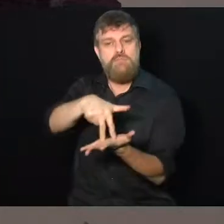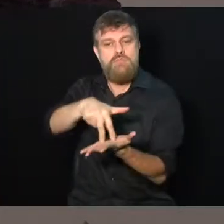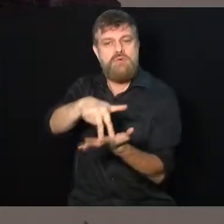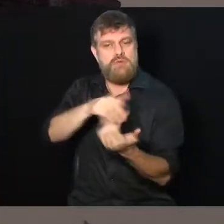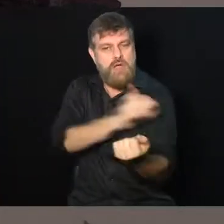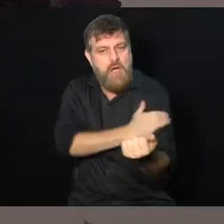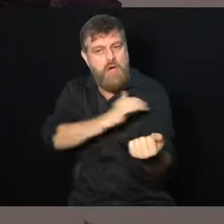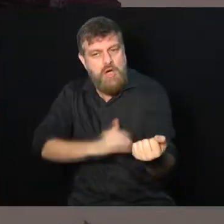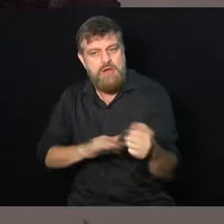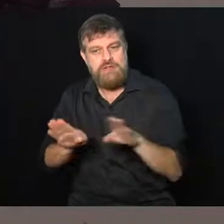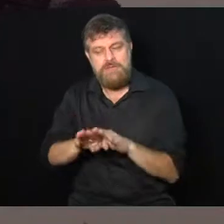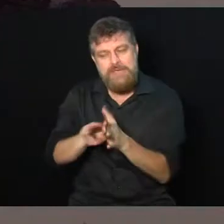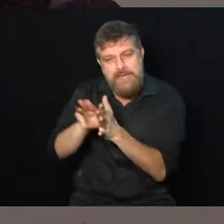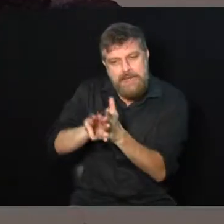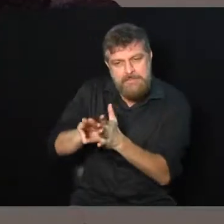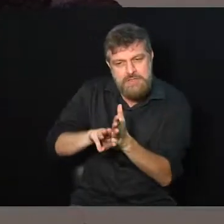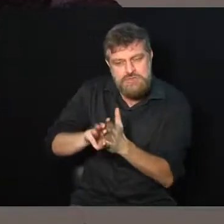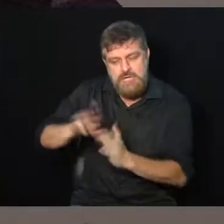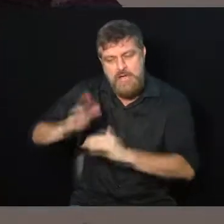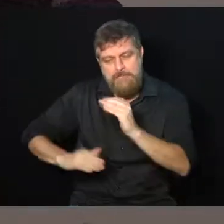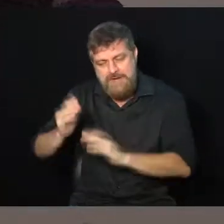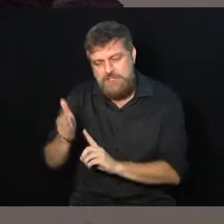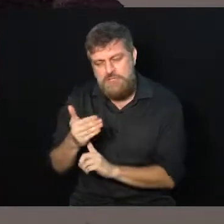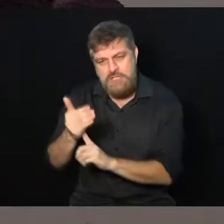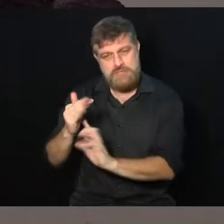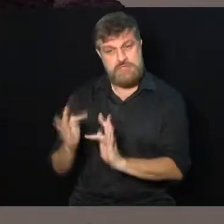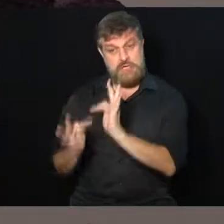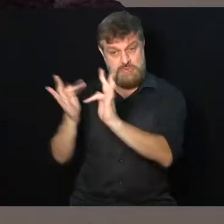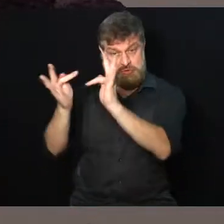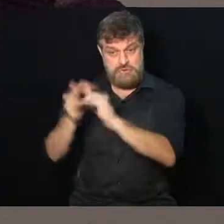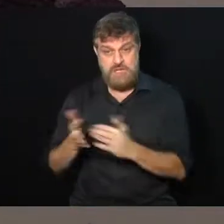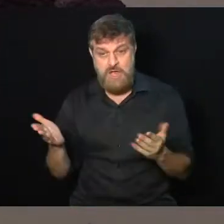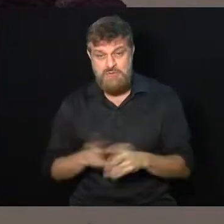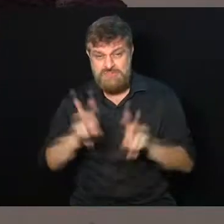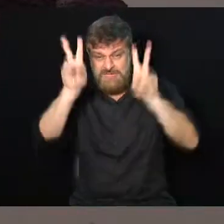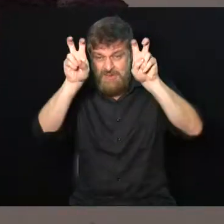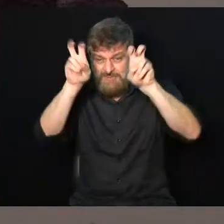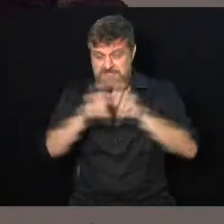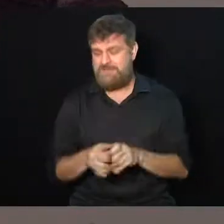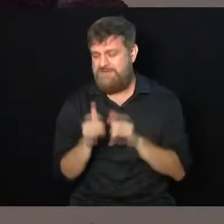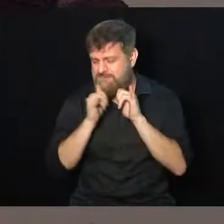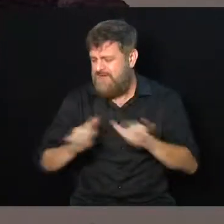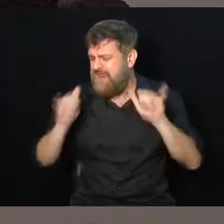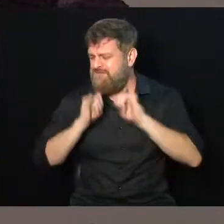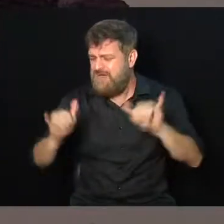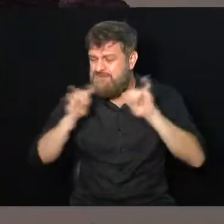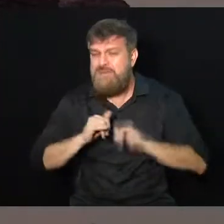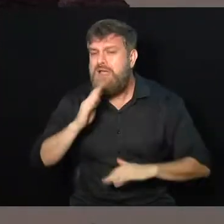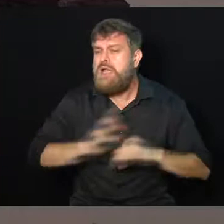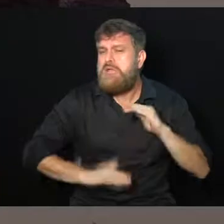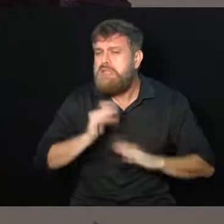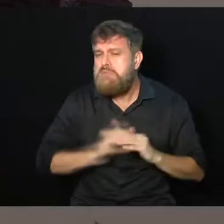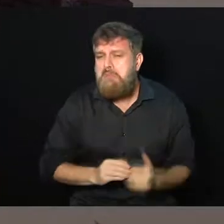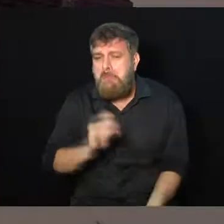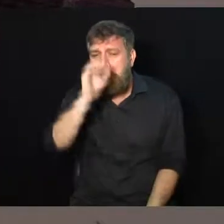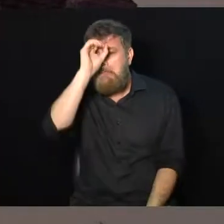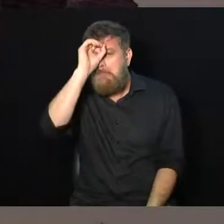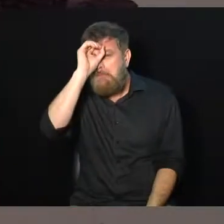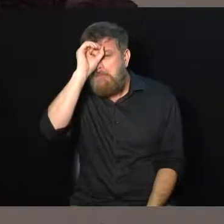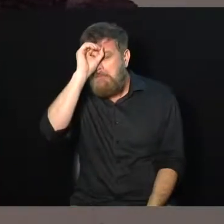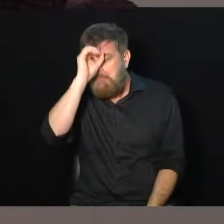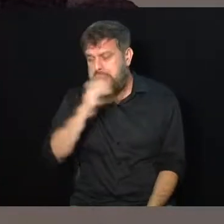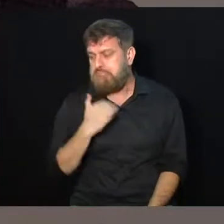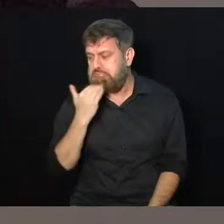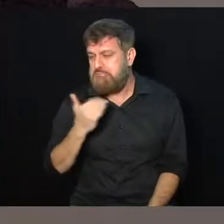pensa em metodologias ativas, tecnologia. Então hoje são temas que todo mundo fala, entretanto as pessoas nem sempre sempre exercitam isso